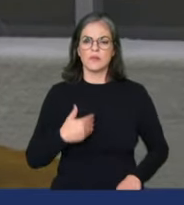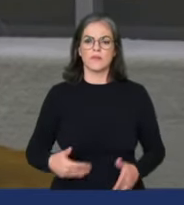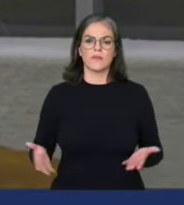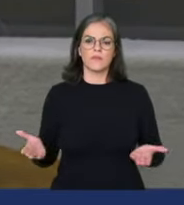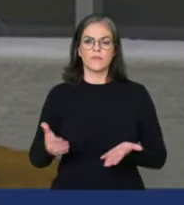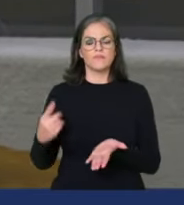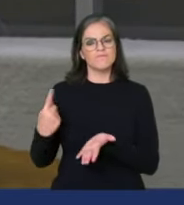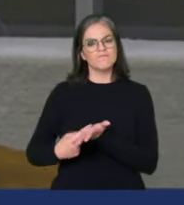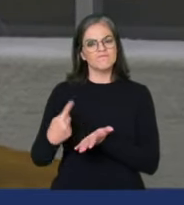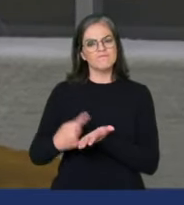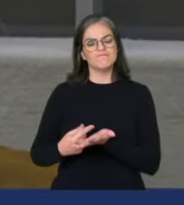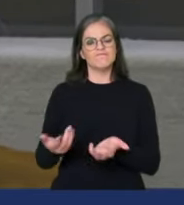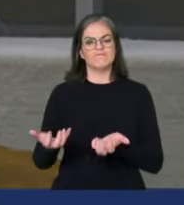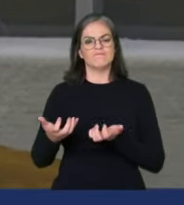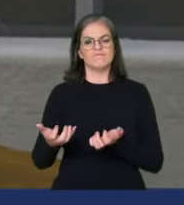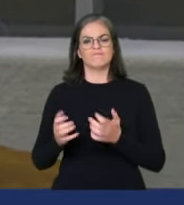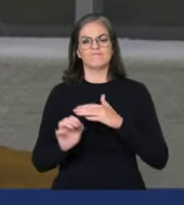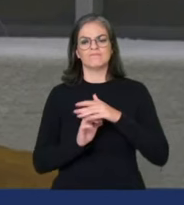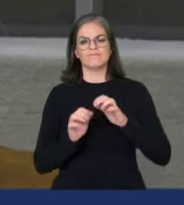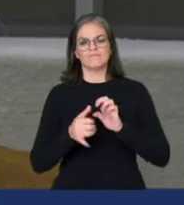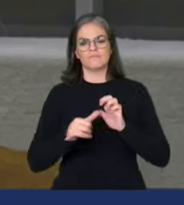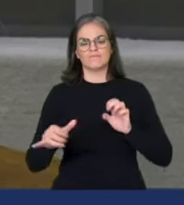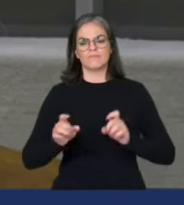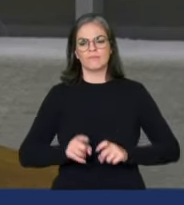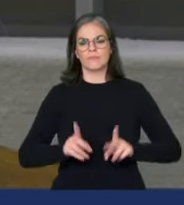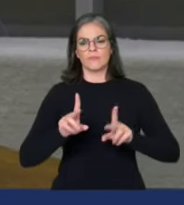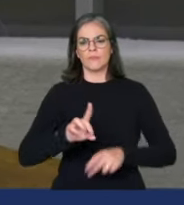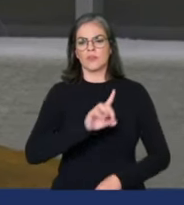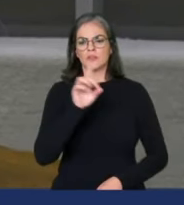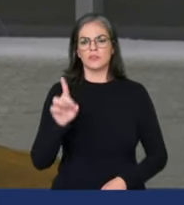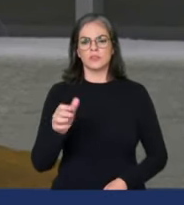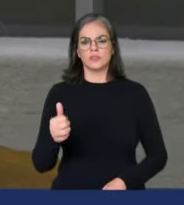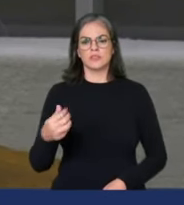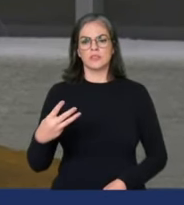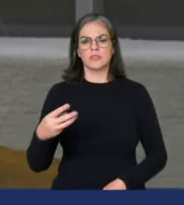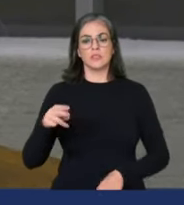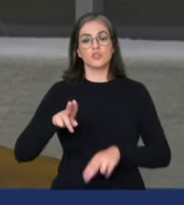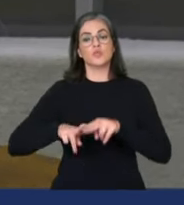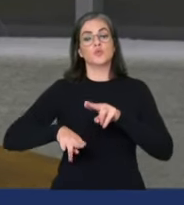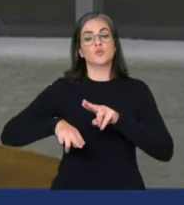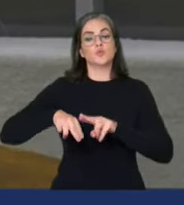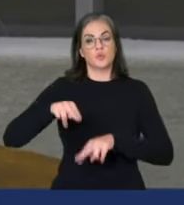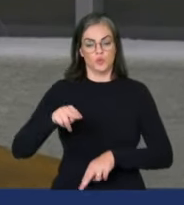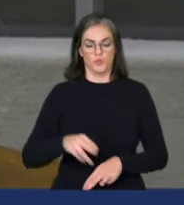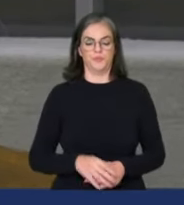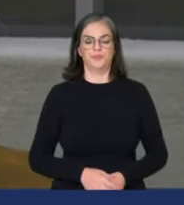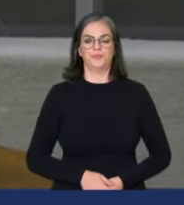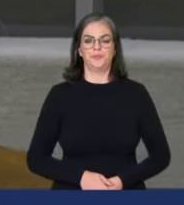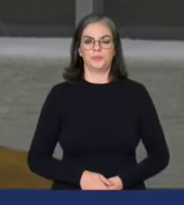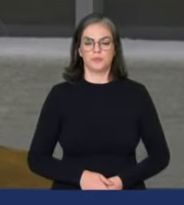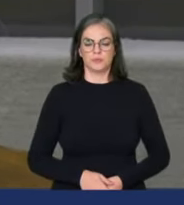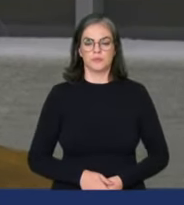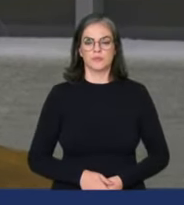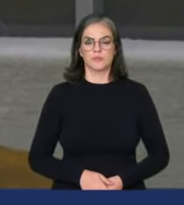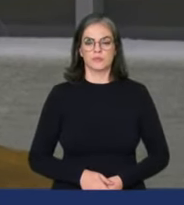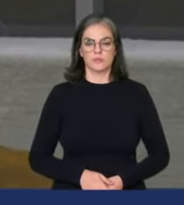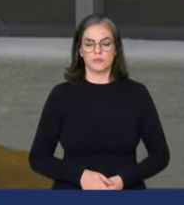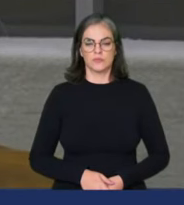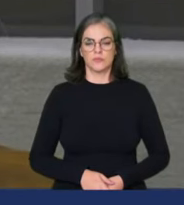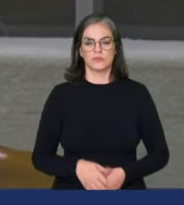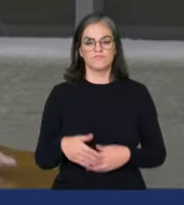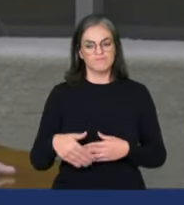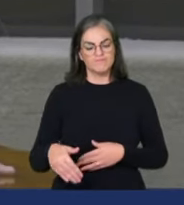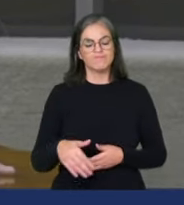privatização da Eletrobras para o próximo dia 13 de junho. Não custa lembrar que agora, olhando para a tentativa